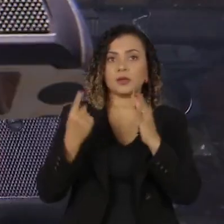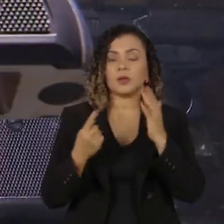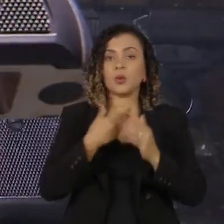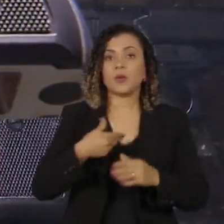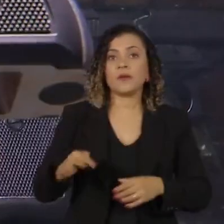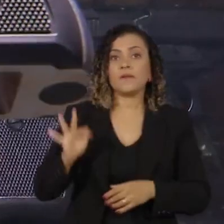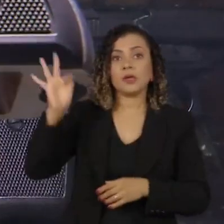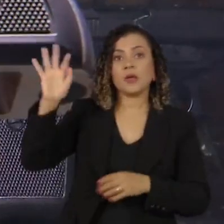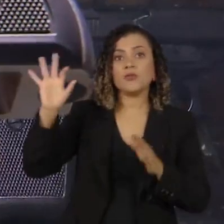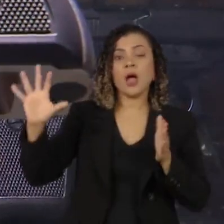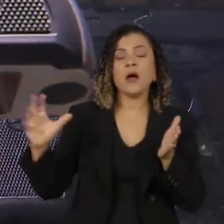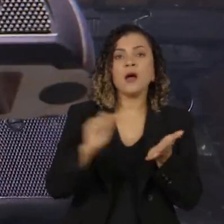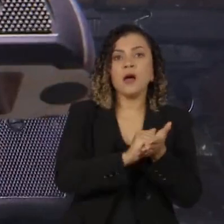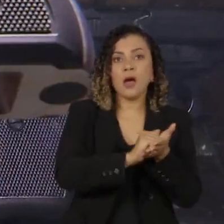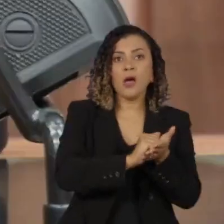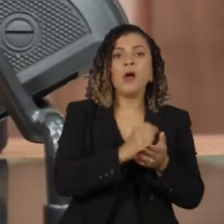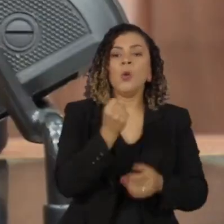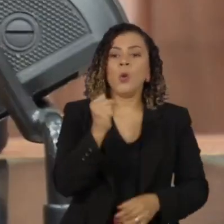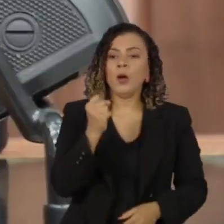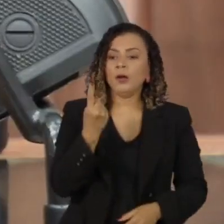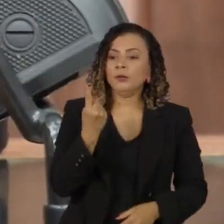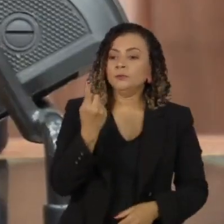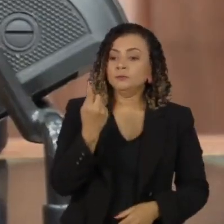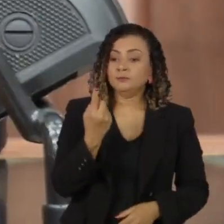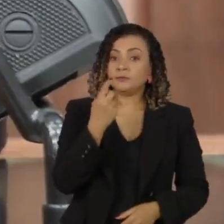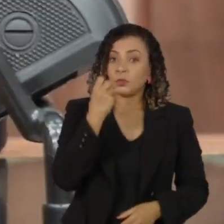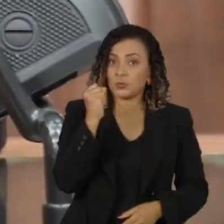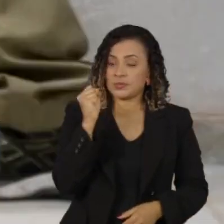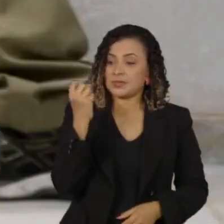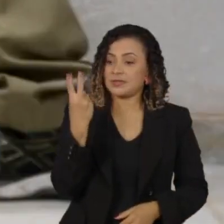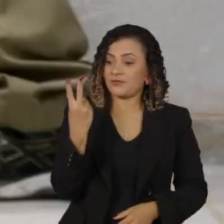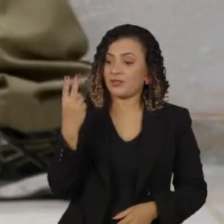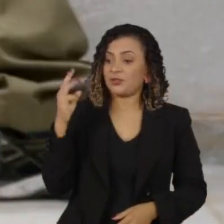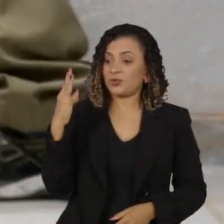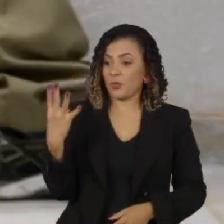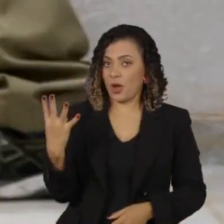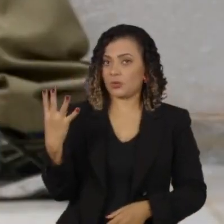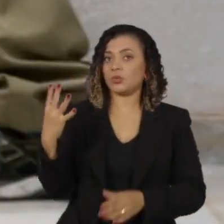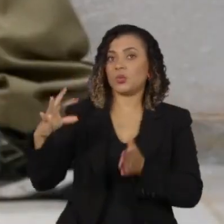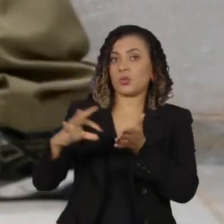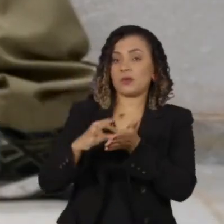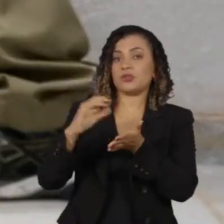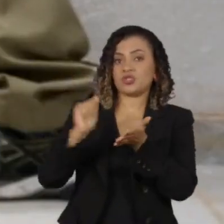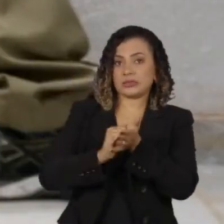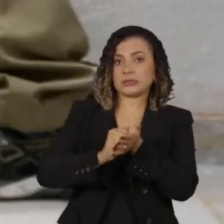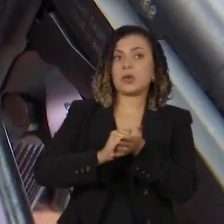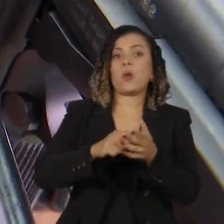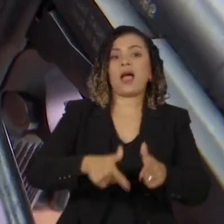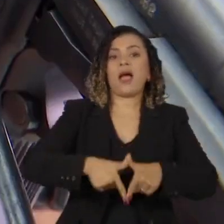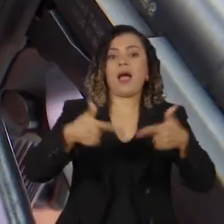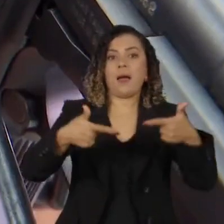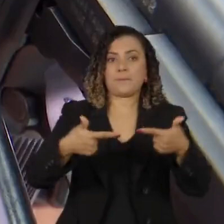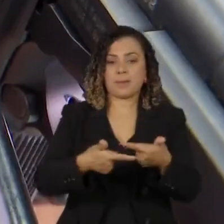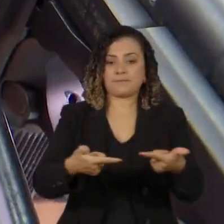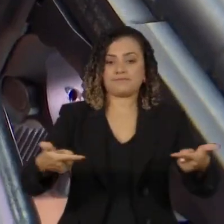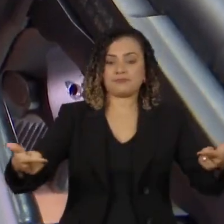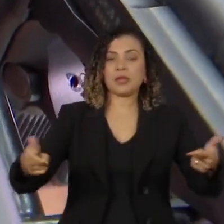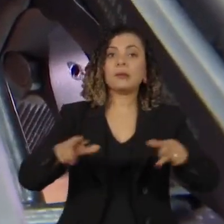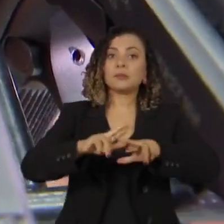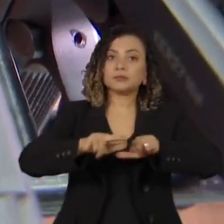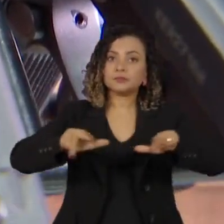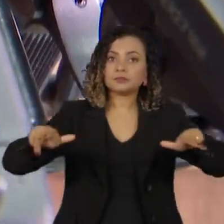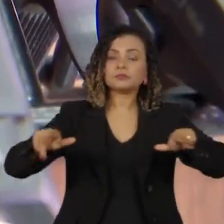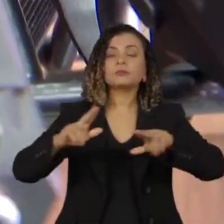recadastrou 824 mil armas no sistema da Polícia Federal o volume supera o registrado